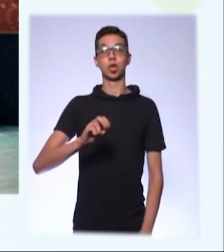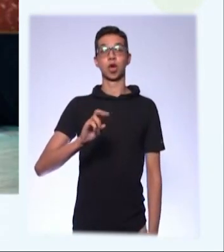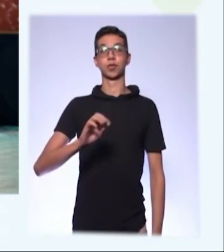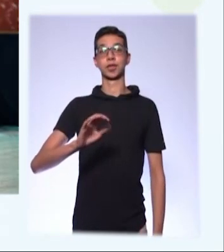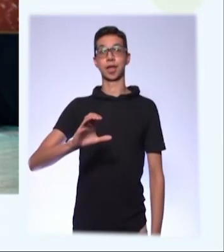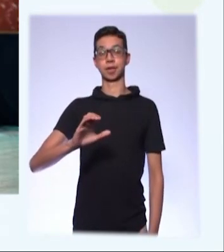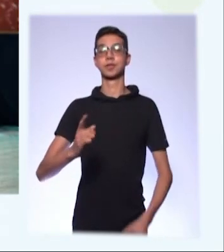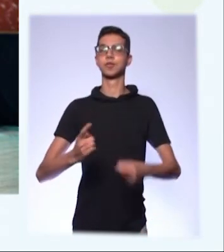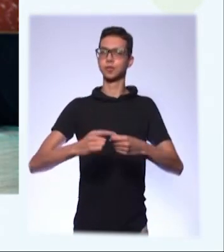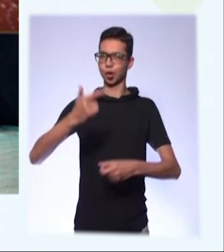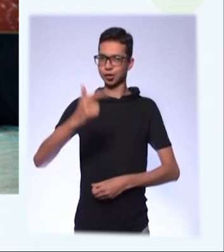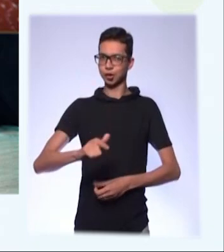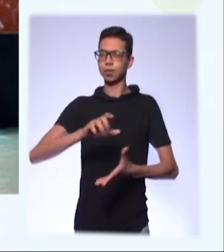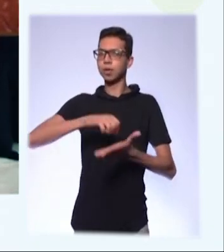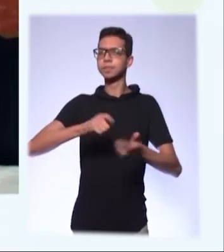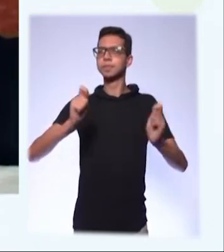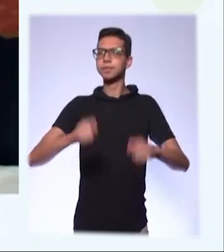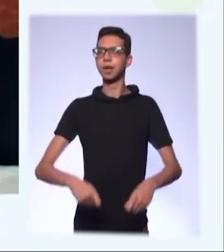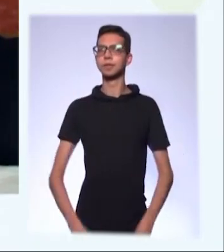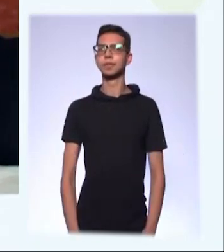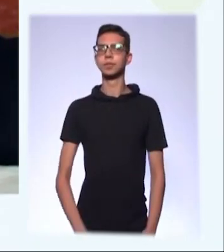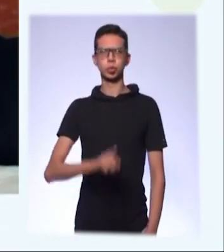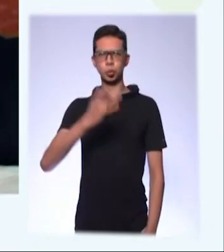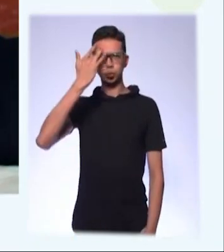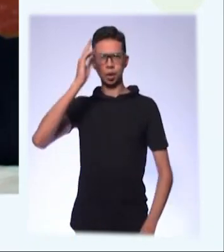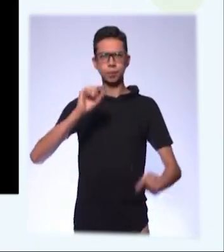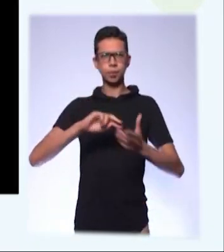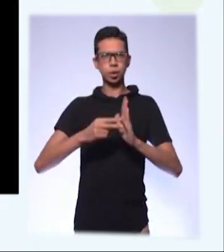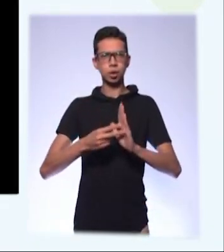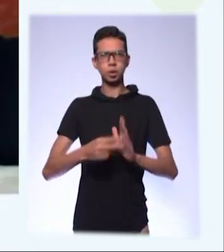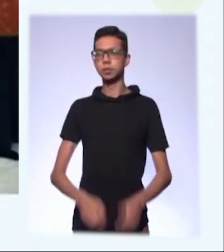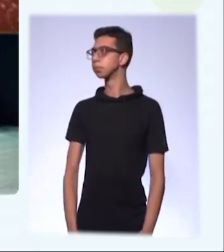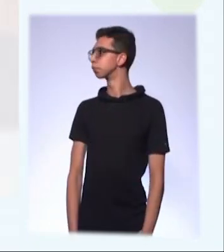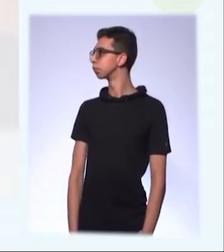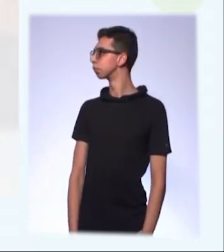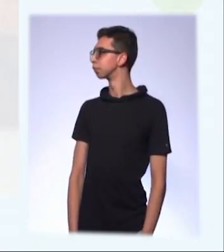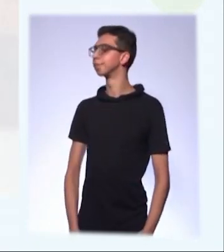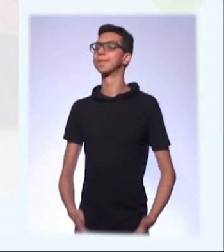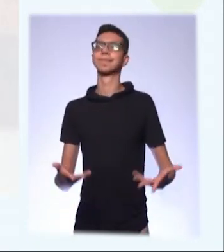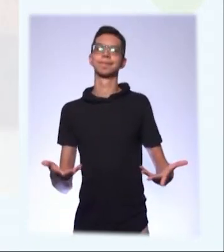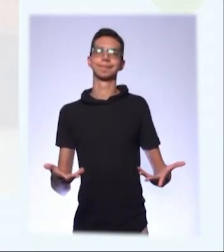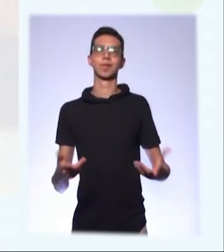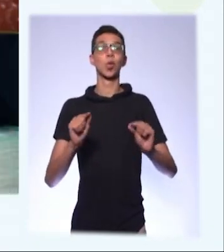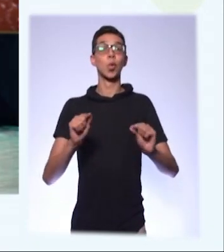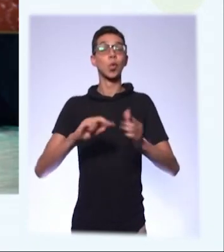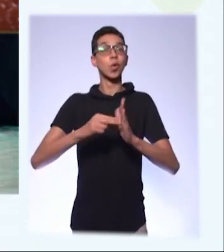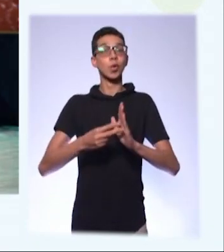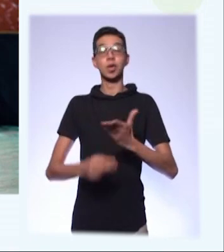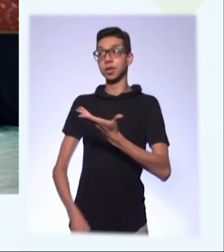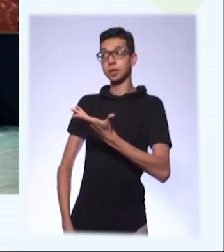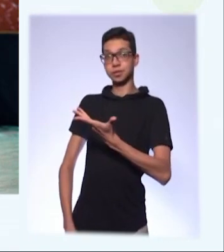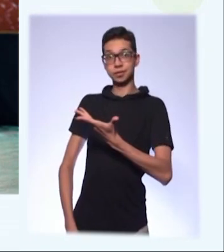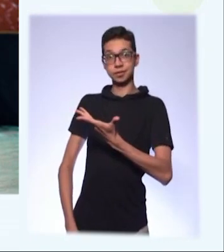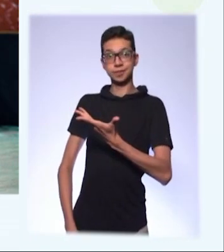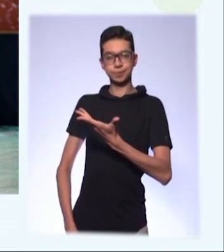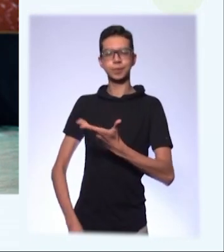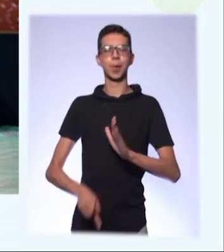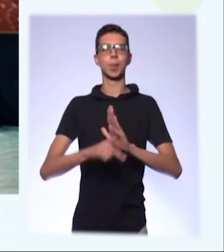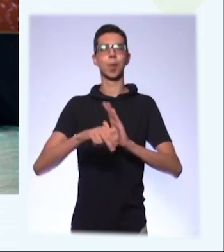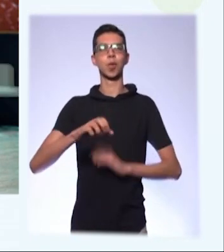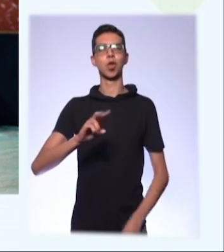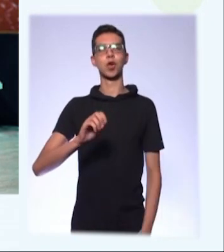com as inscrições abertas. Você não sabe o que é Novotec Expresso? Bom, o Novotec Expresso é uma modalidade do Novotec